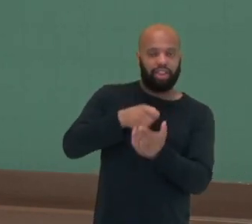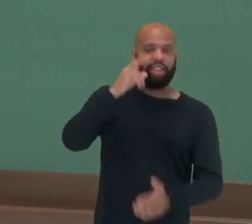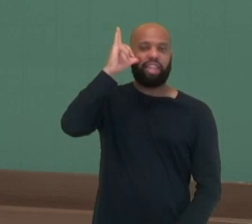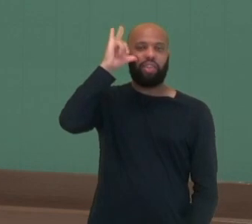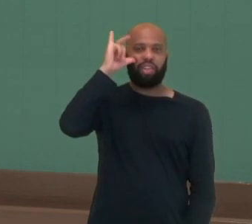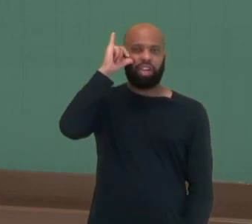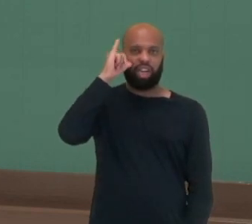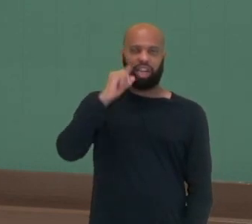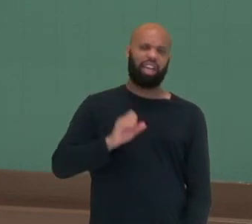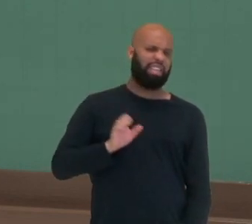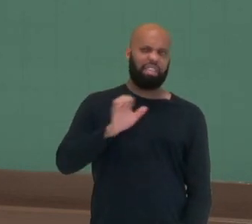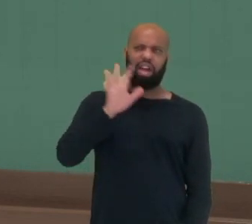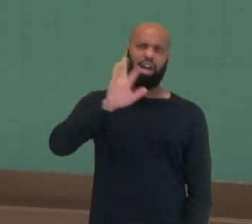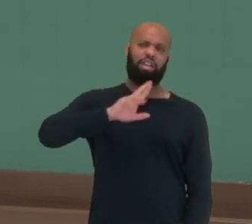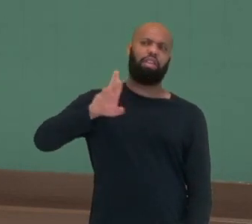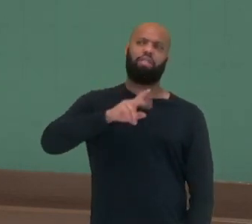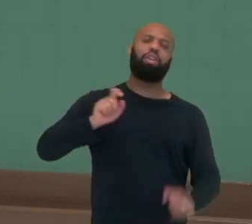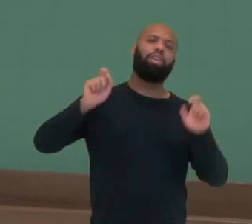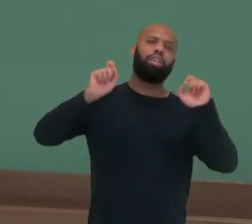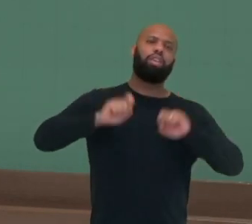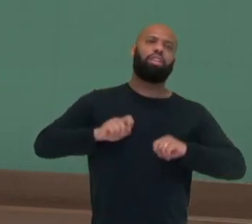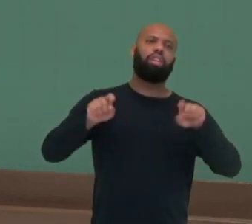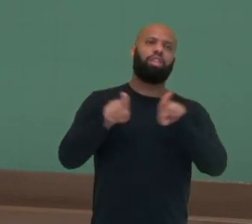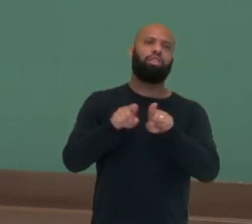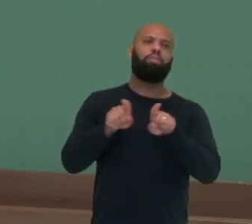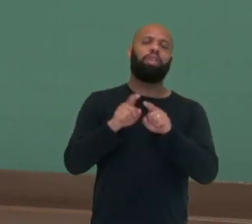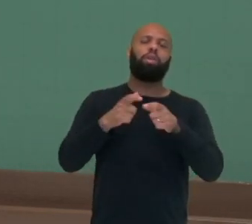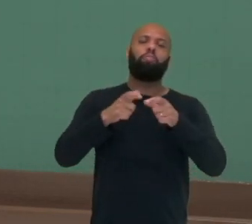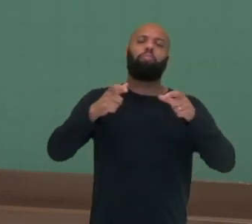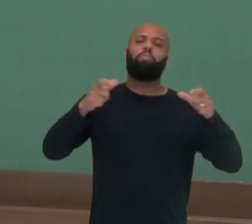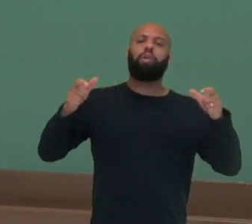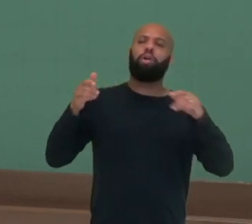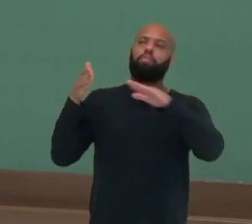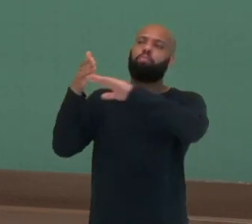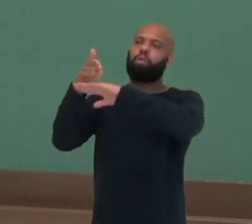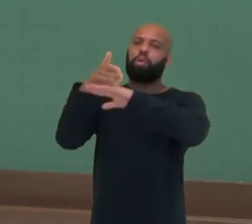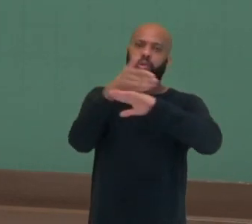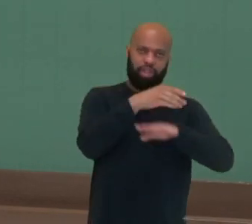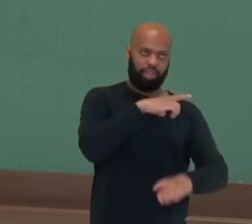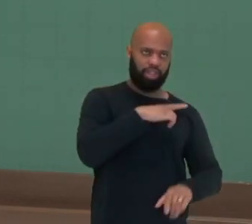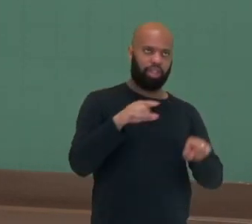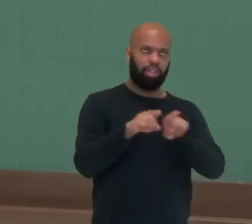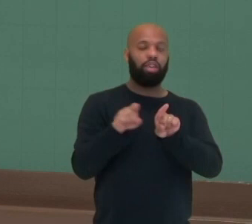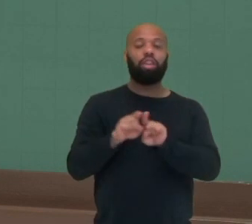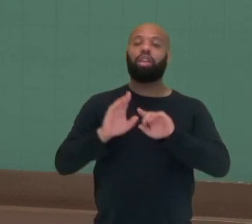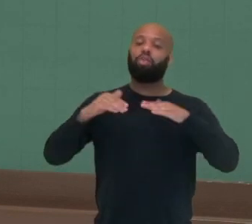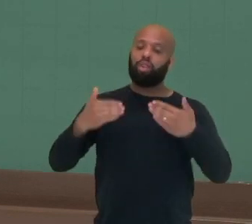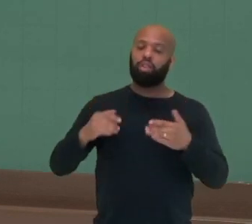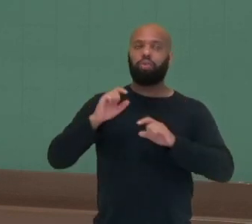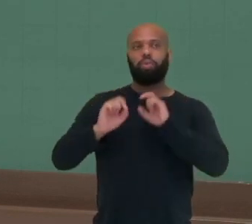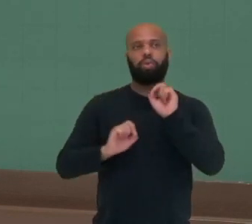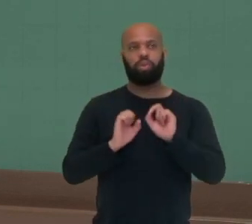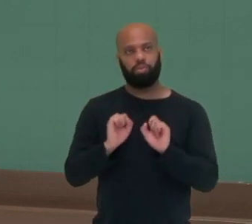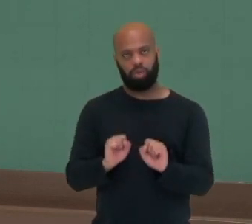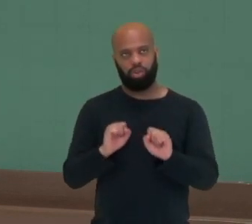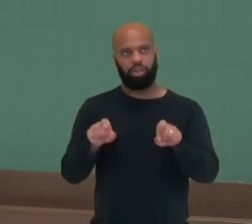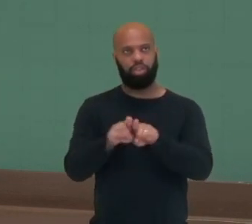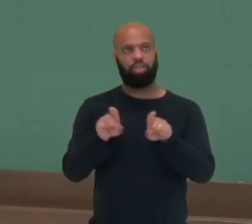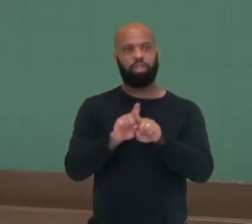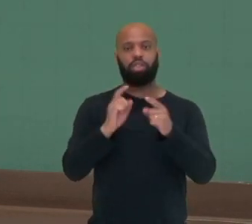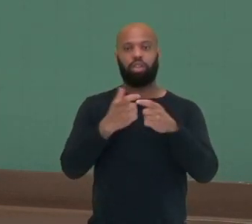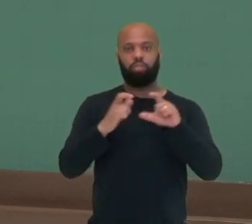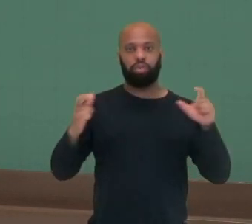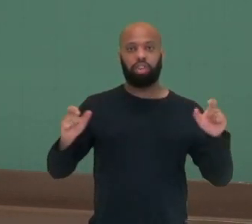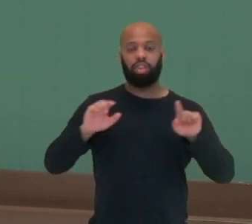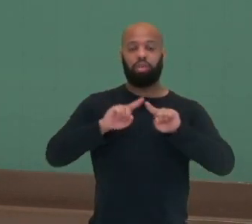ela pode aumentar esse público que ela tem. Consequentemente, ela pode ainda ampliar.